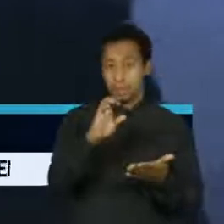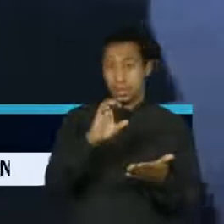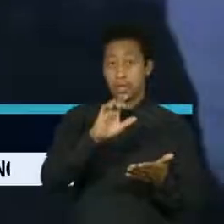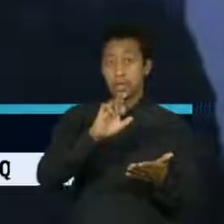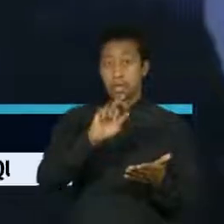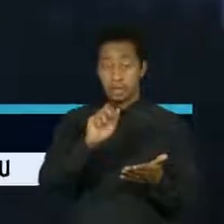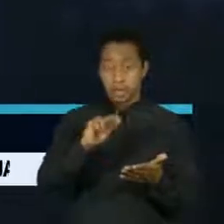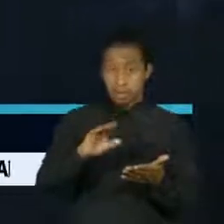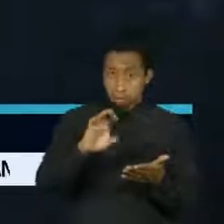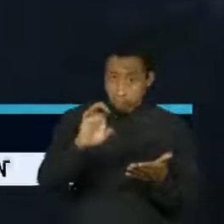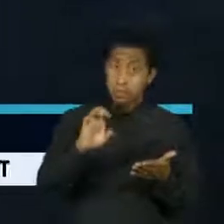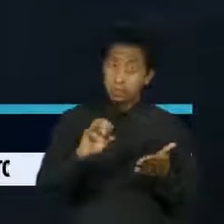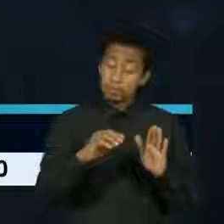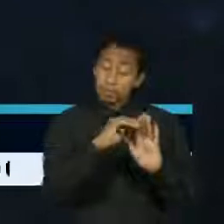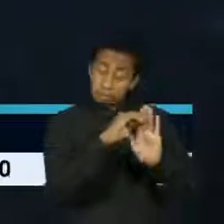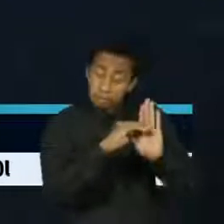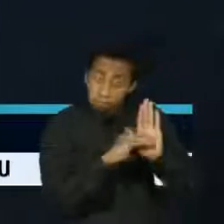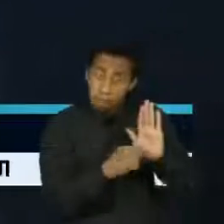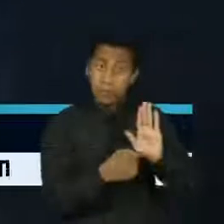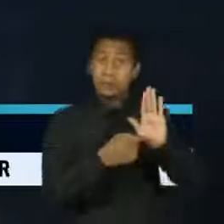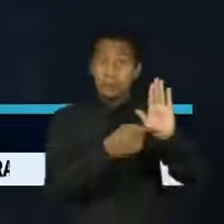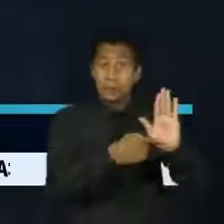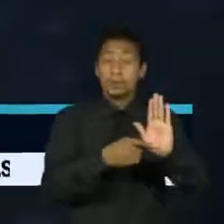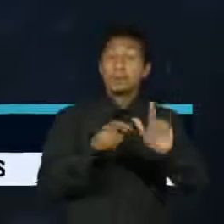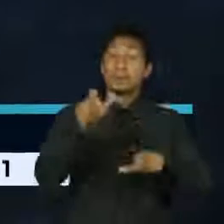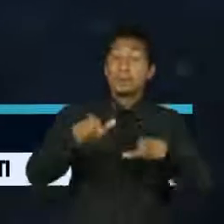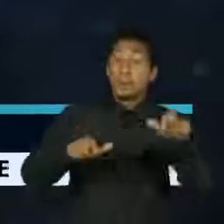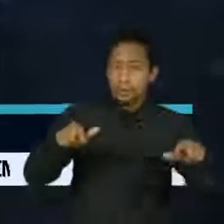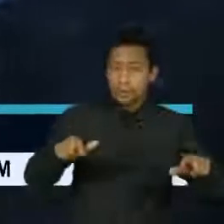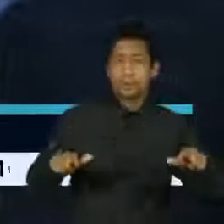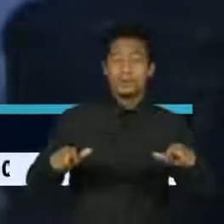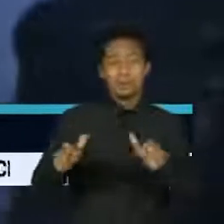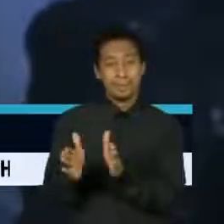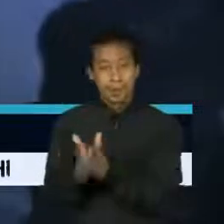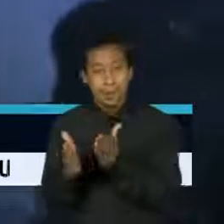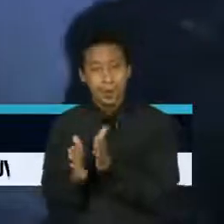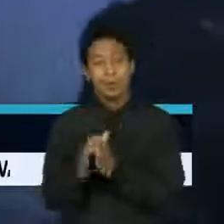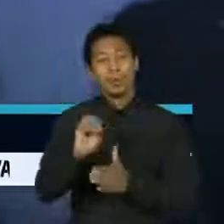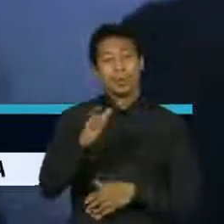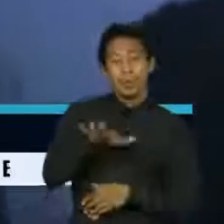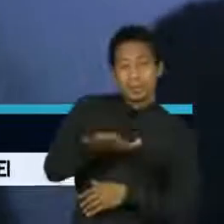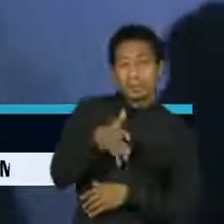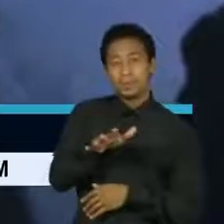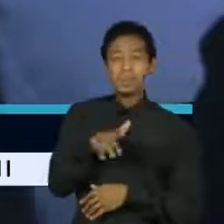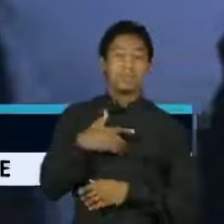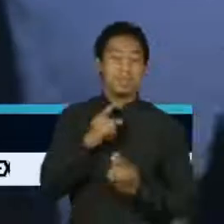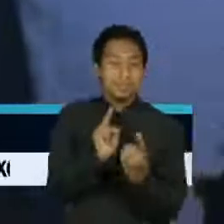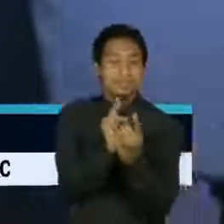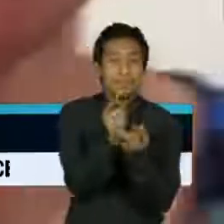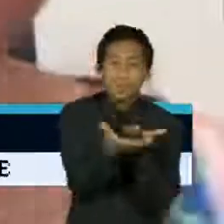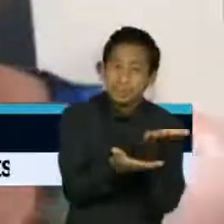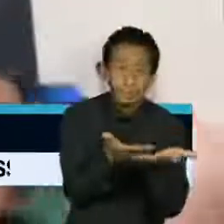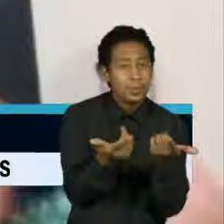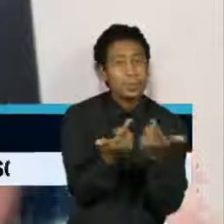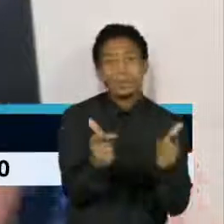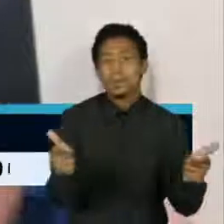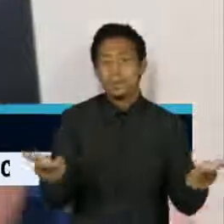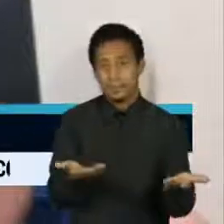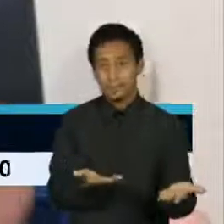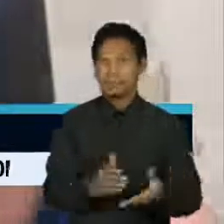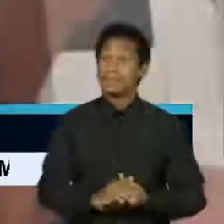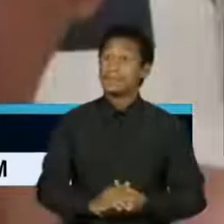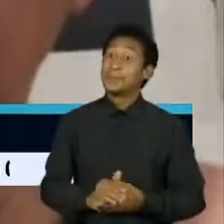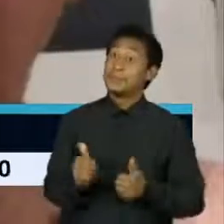de baixa e média renda demoram para ser diagnosticados e quase nunca têm acesso ao tratamento. Tudo